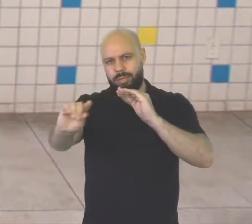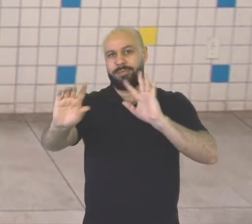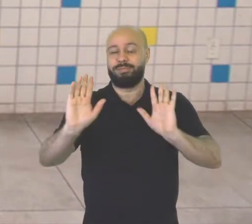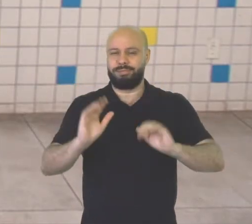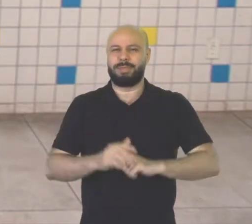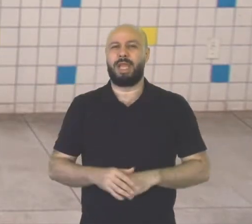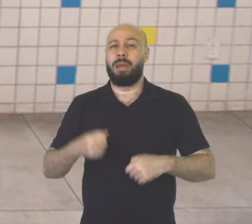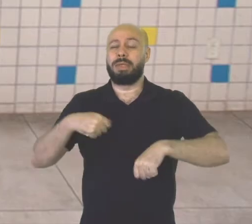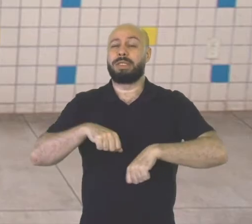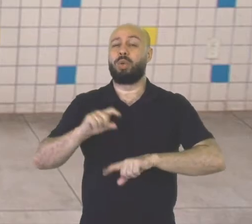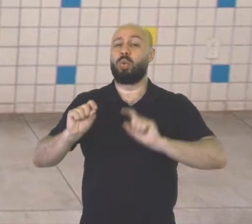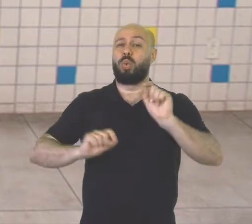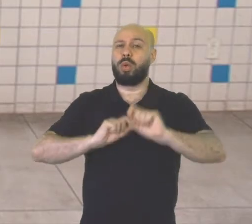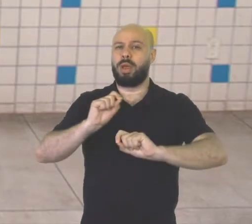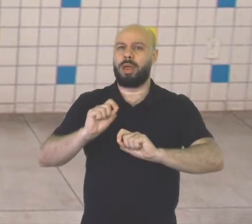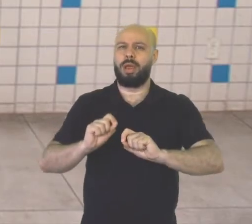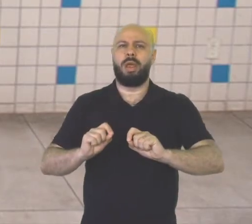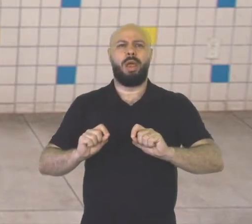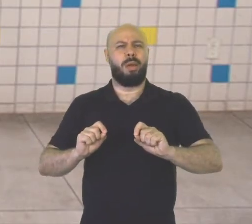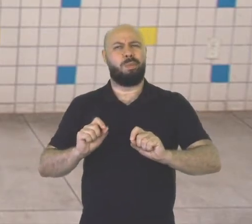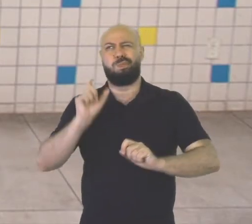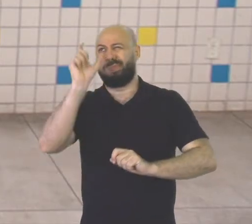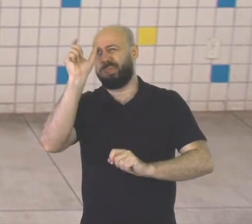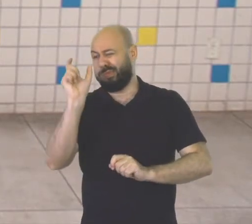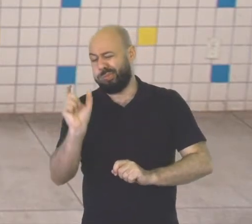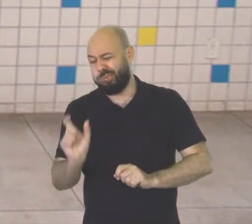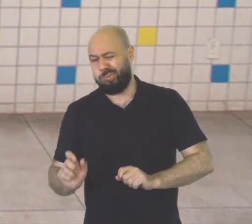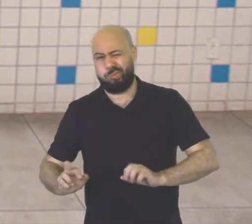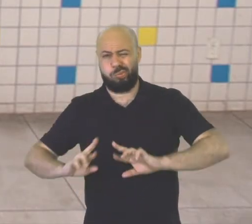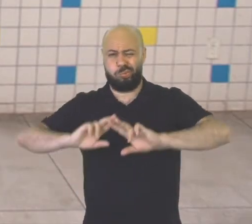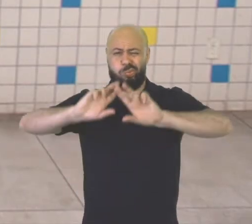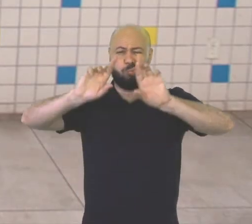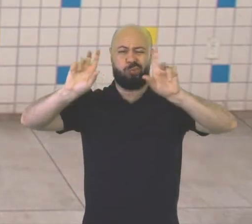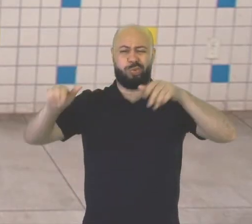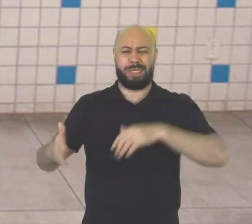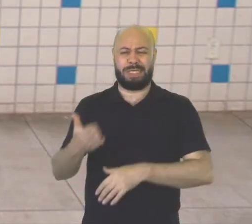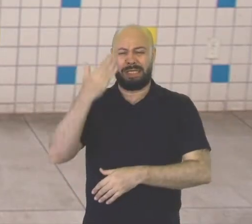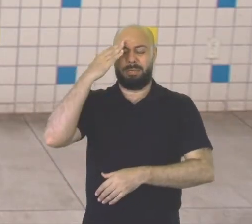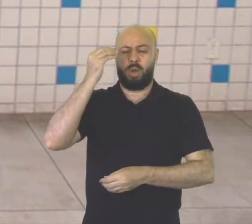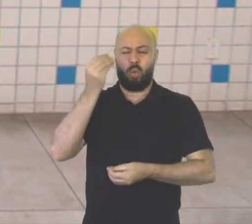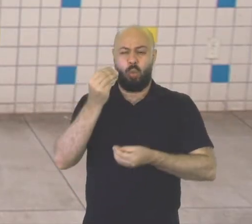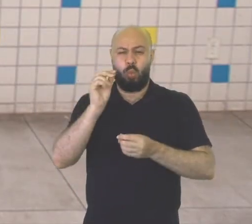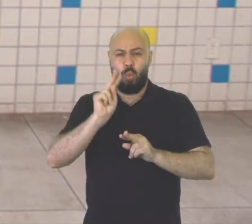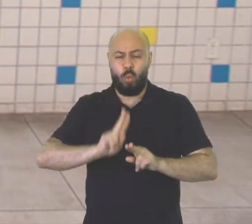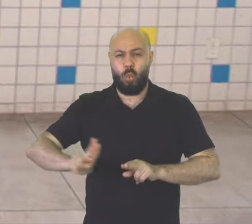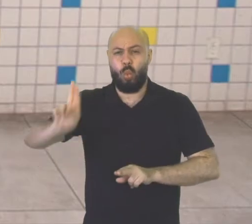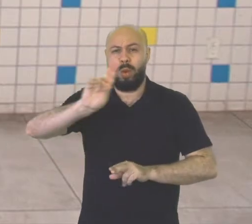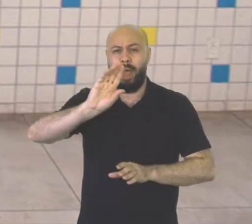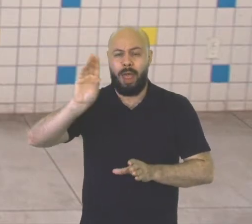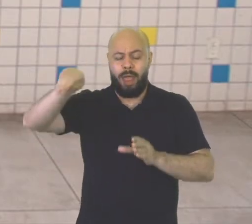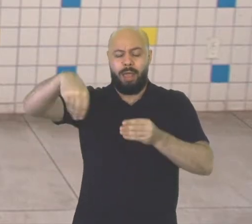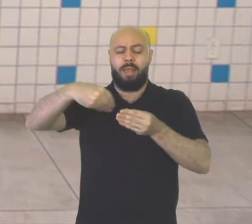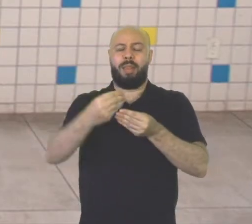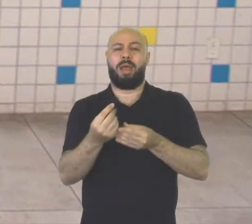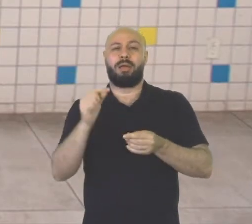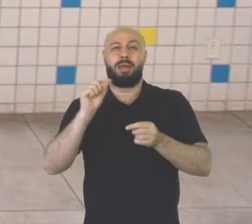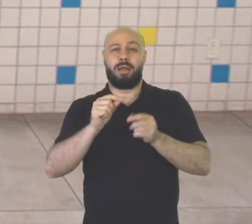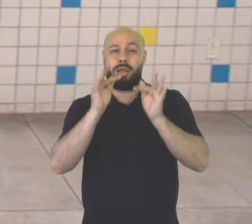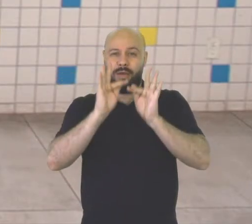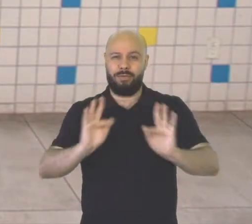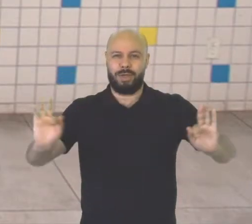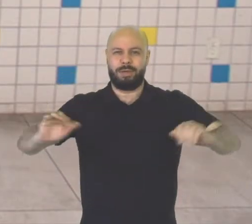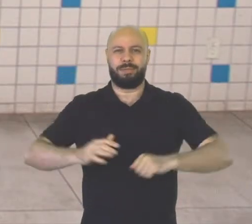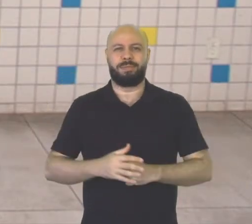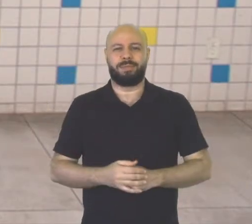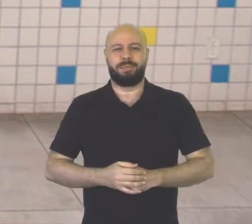nós precisamos dessas palavras bem definidas e bem empregadas, né, dentro das nossas